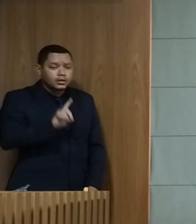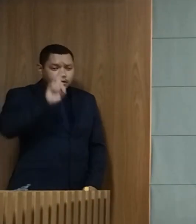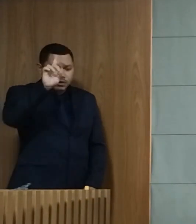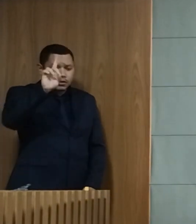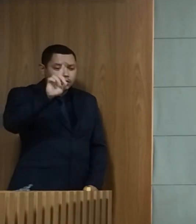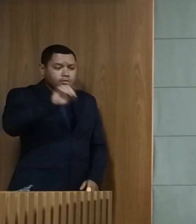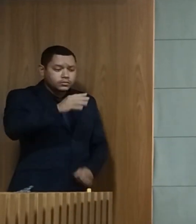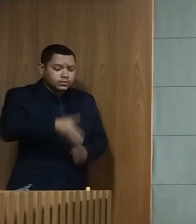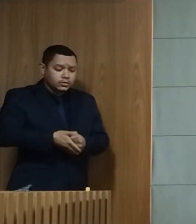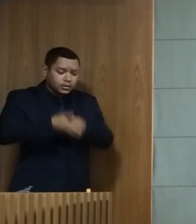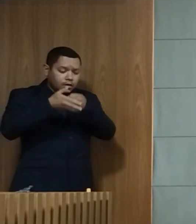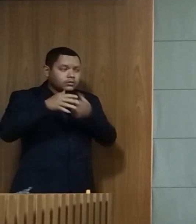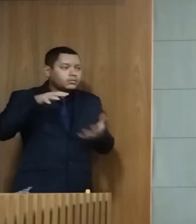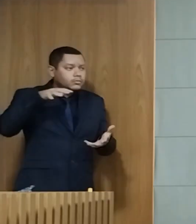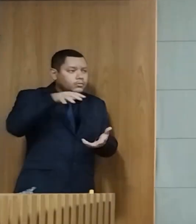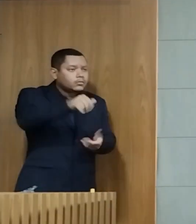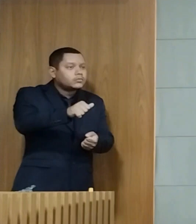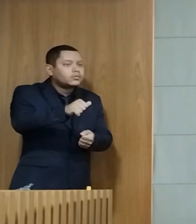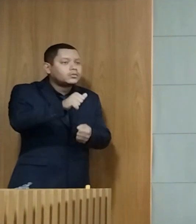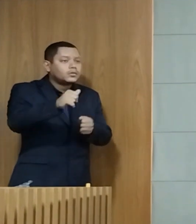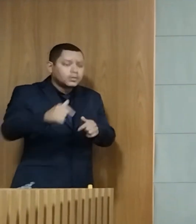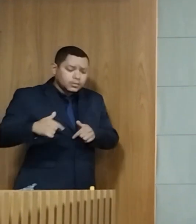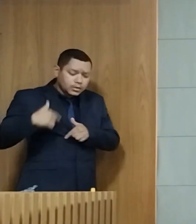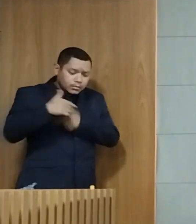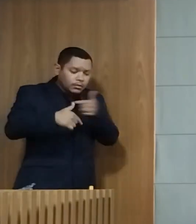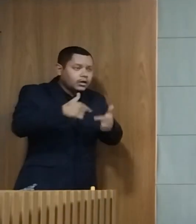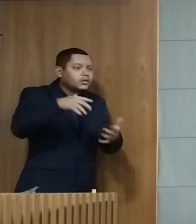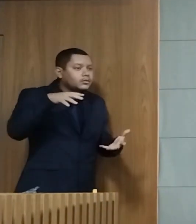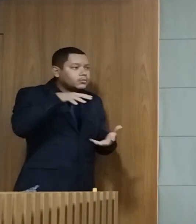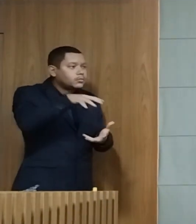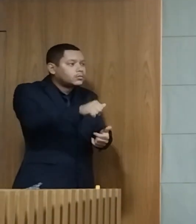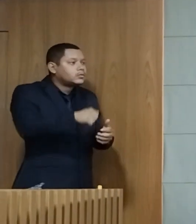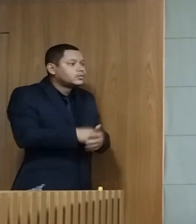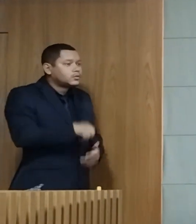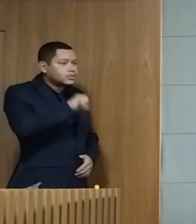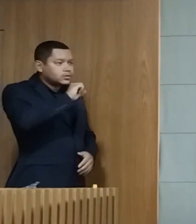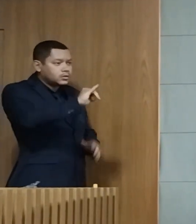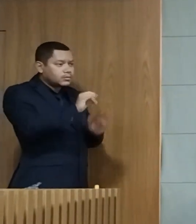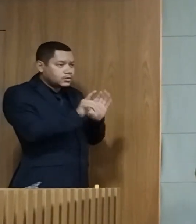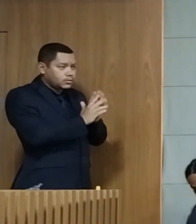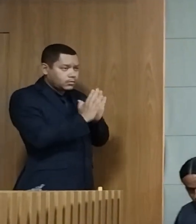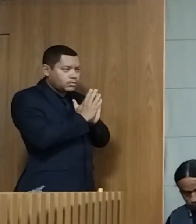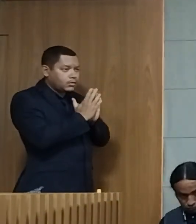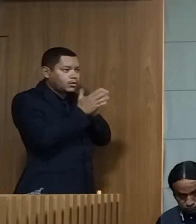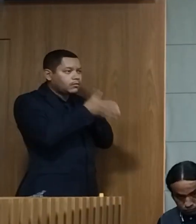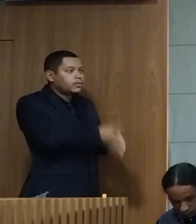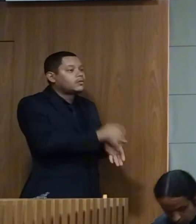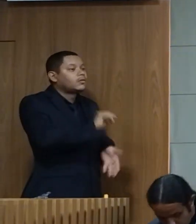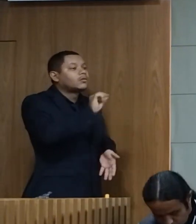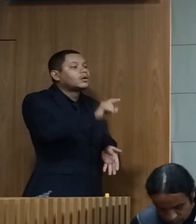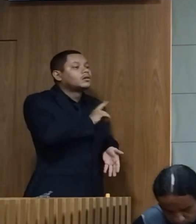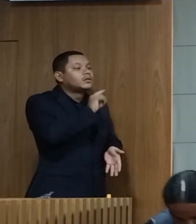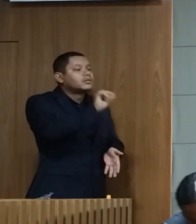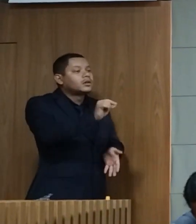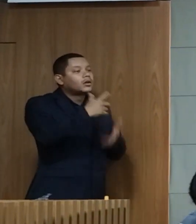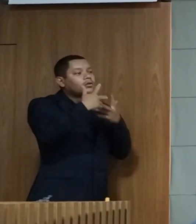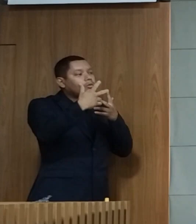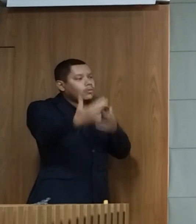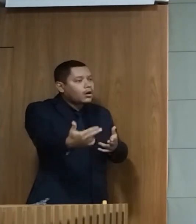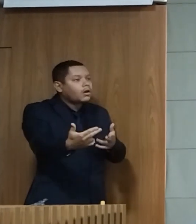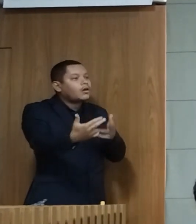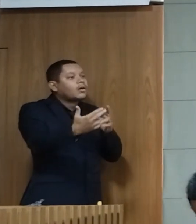mundo, agindo no mundo. Mas não só a ideia de imanência. Se você virar o livro, você vai ver a mesma